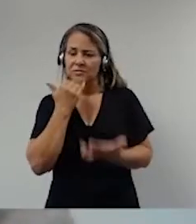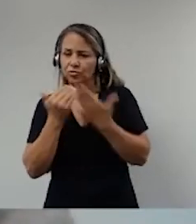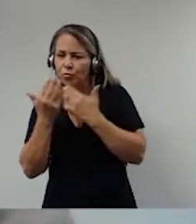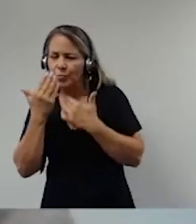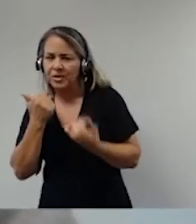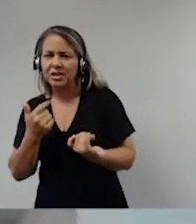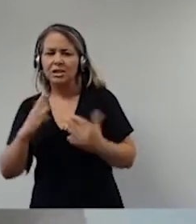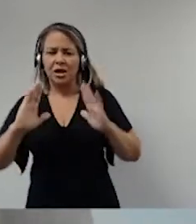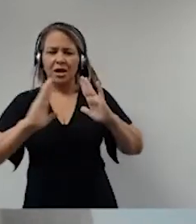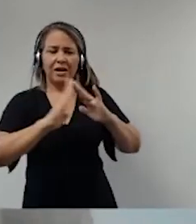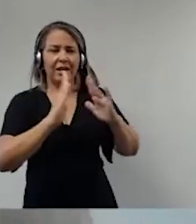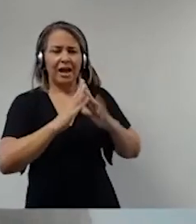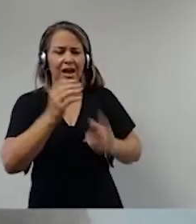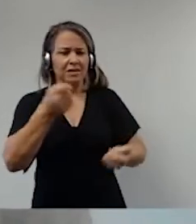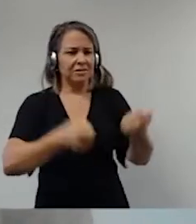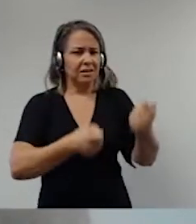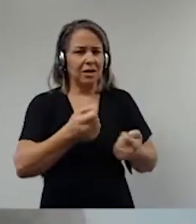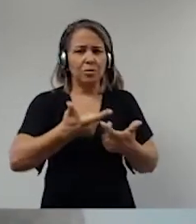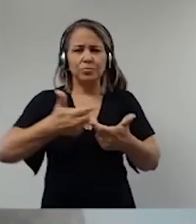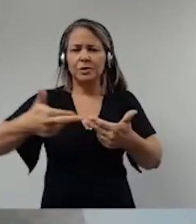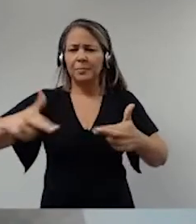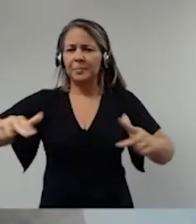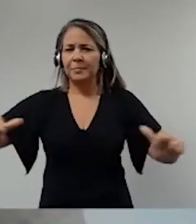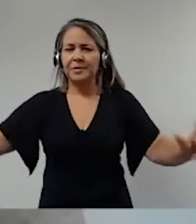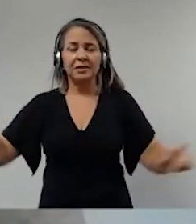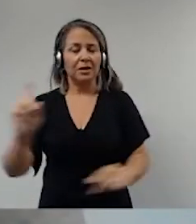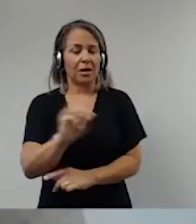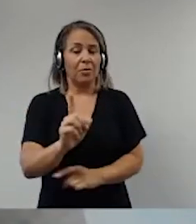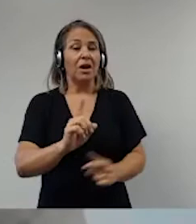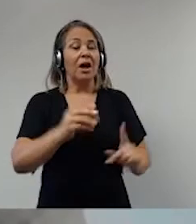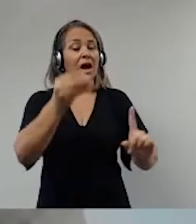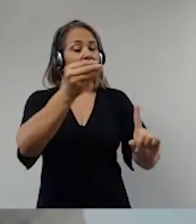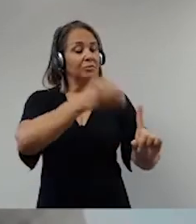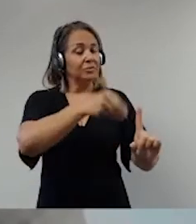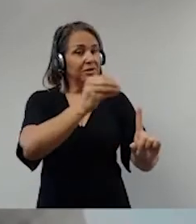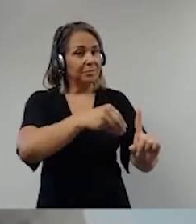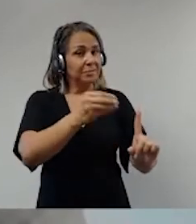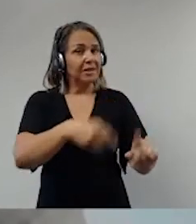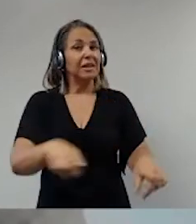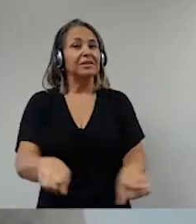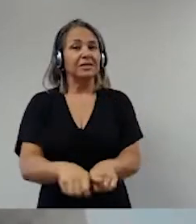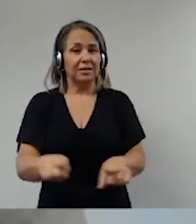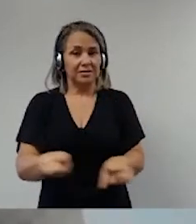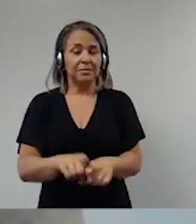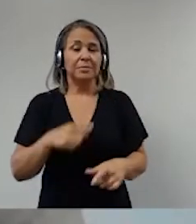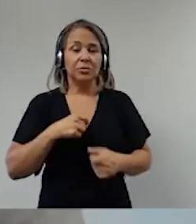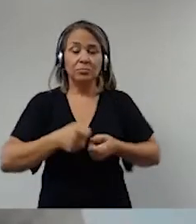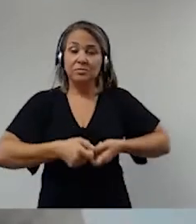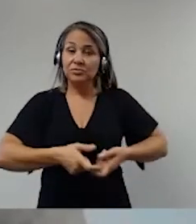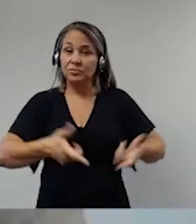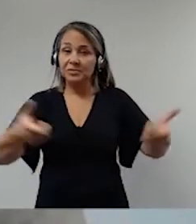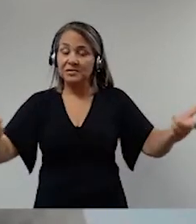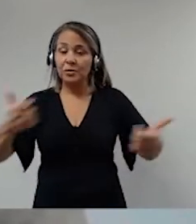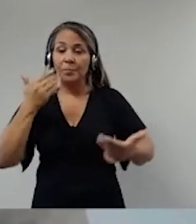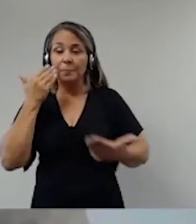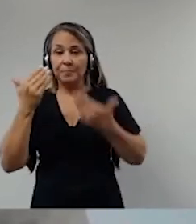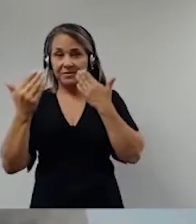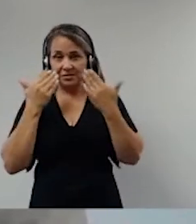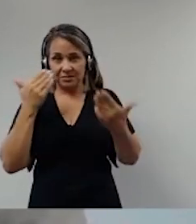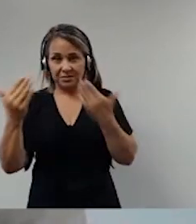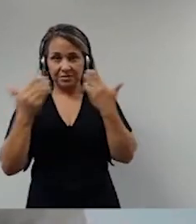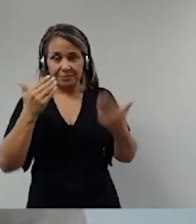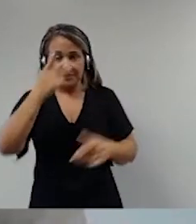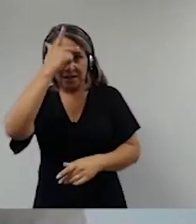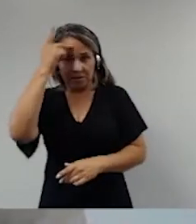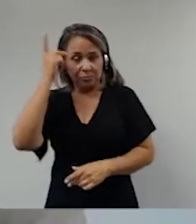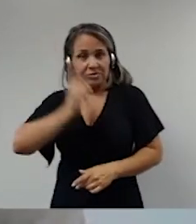de ter casa, etc. A vulnerabilidade também tem uma dimensão psíquica. As